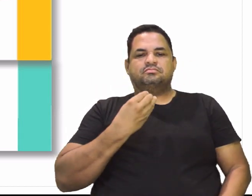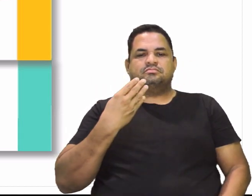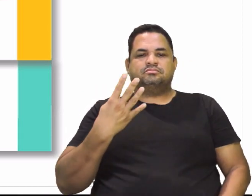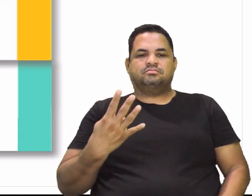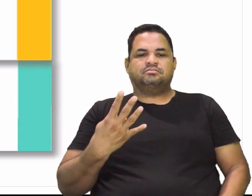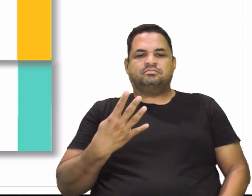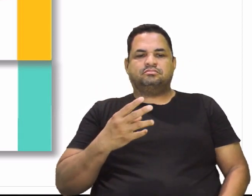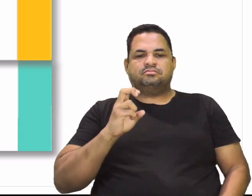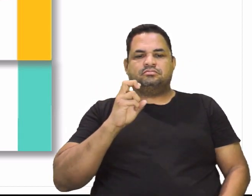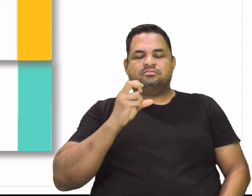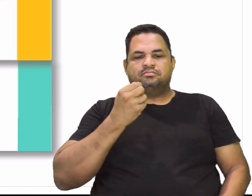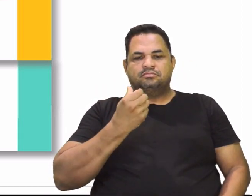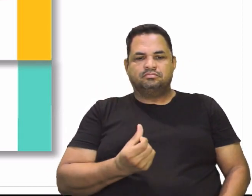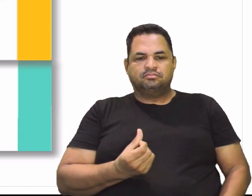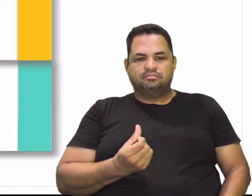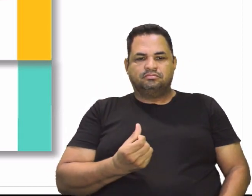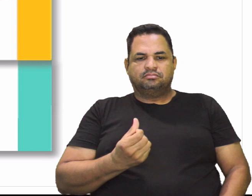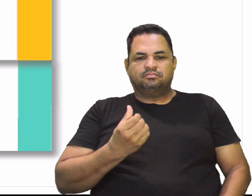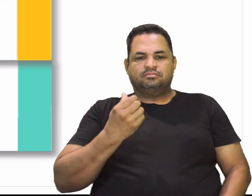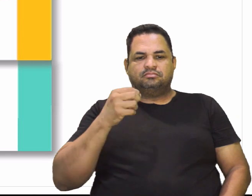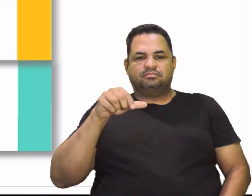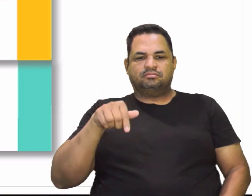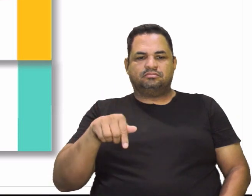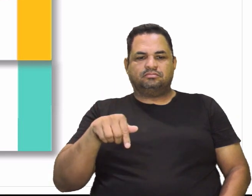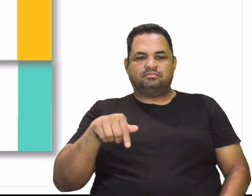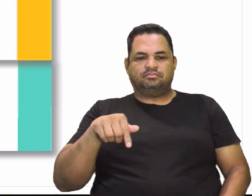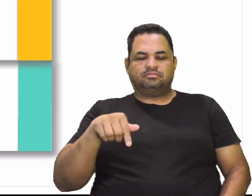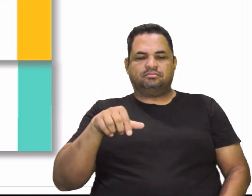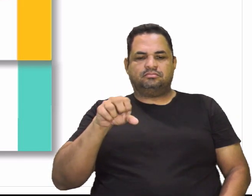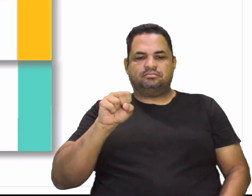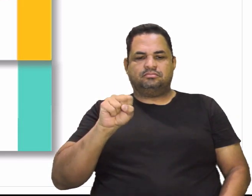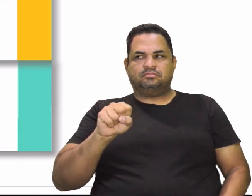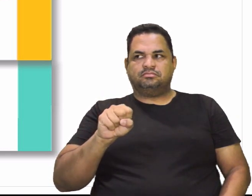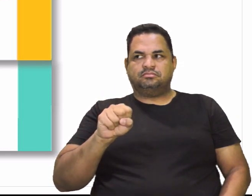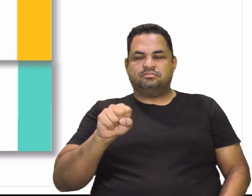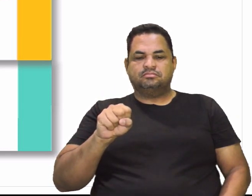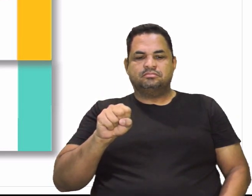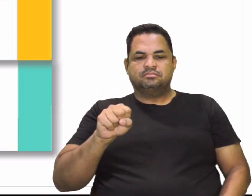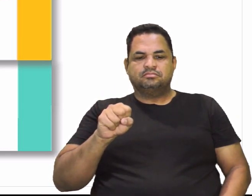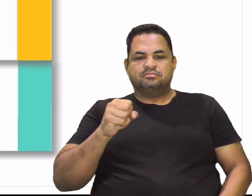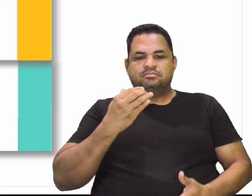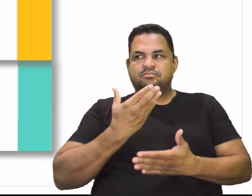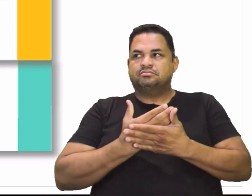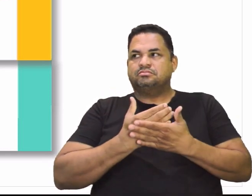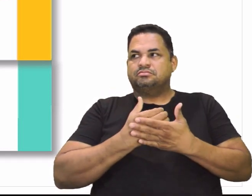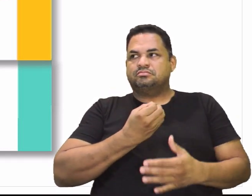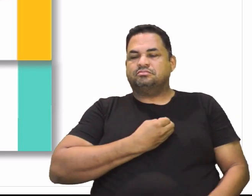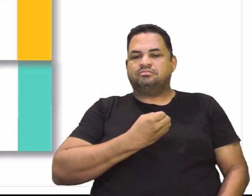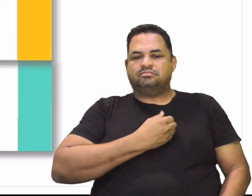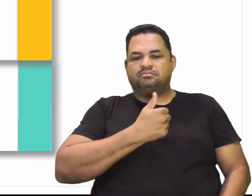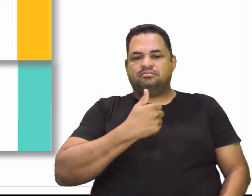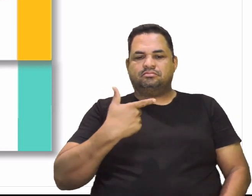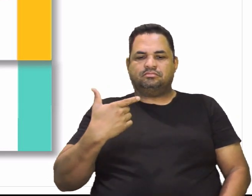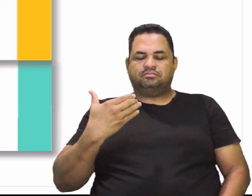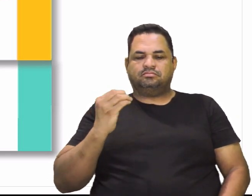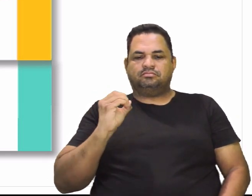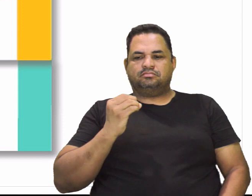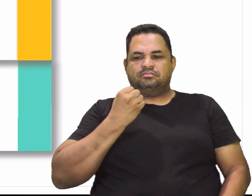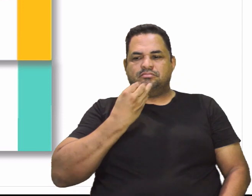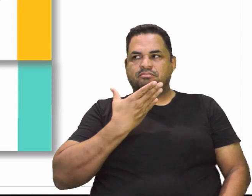aula 6, a aula 7, a 8 e a 10. Tá